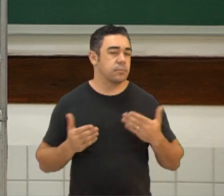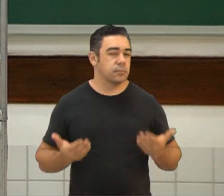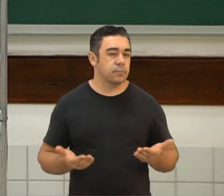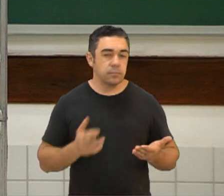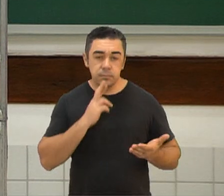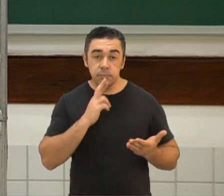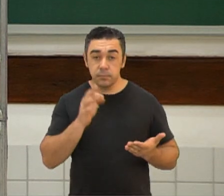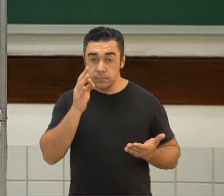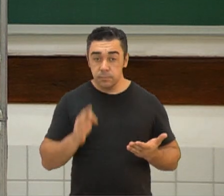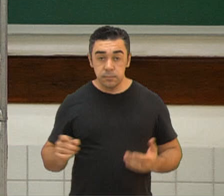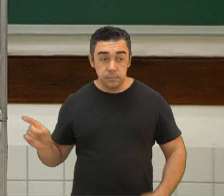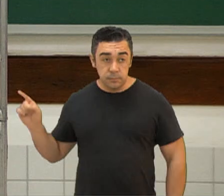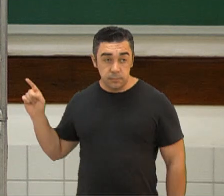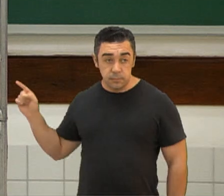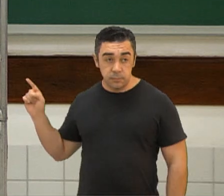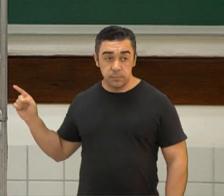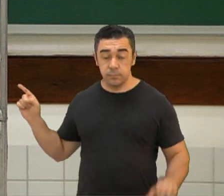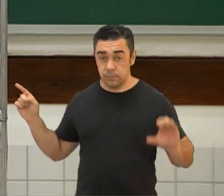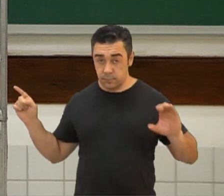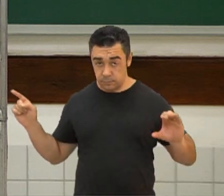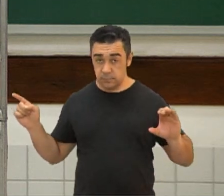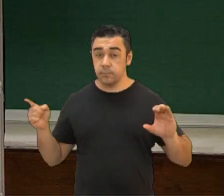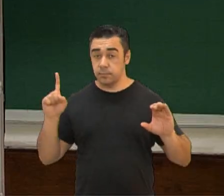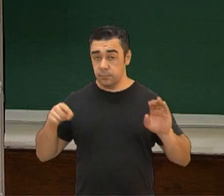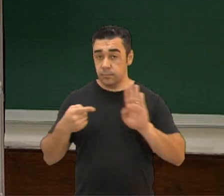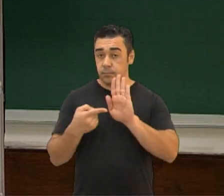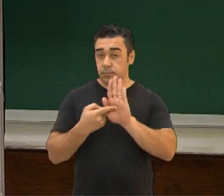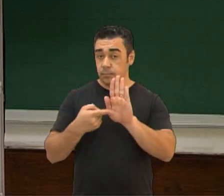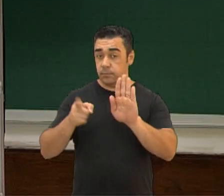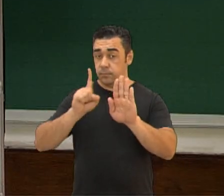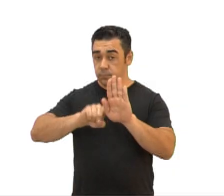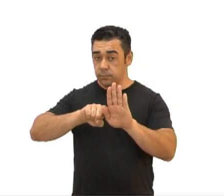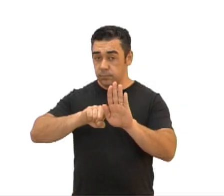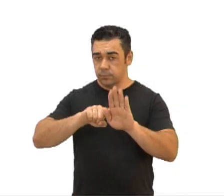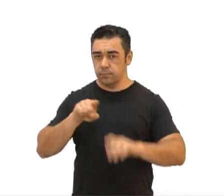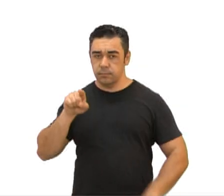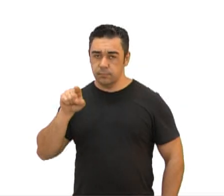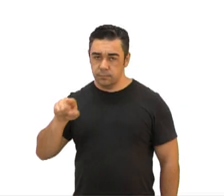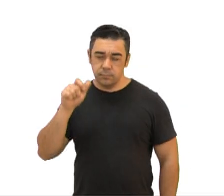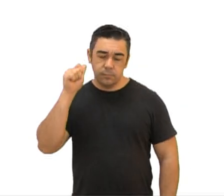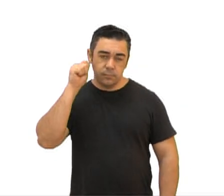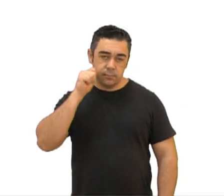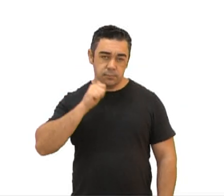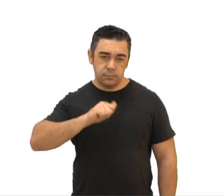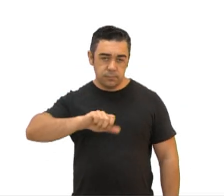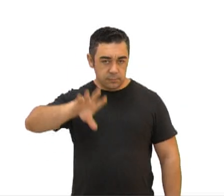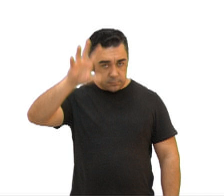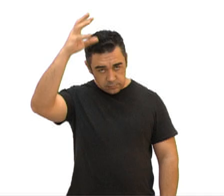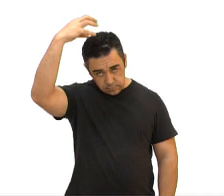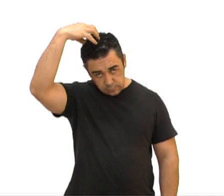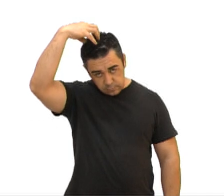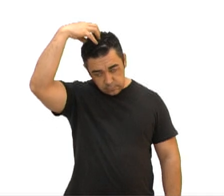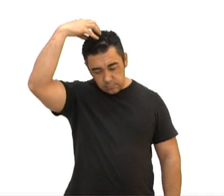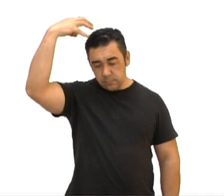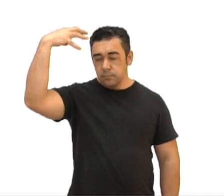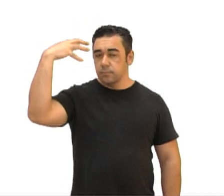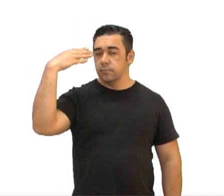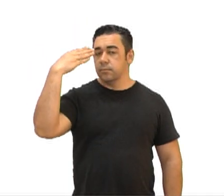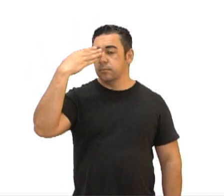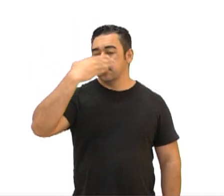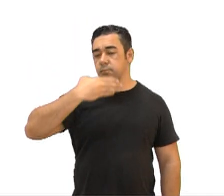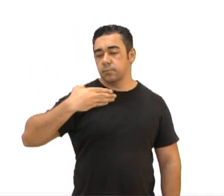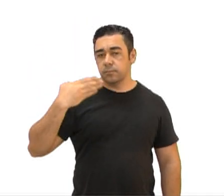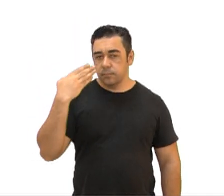E aí, pessoal, acertou quem marcou a alternativa da letra C, né? Nós temos uma metáfora, né? Seria uma comparação se eu dissesse